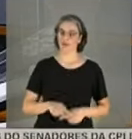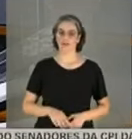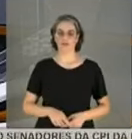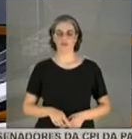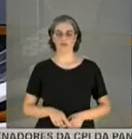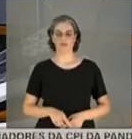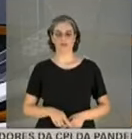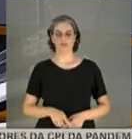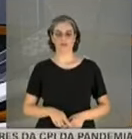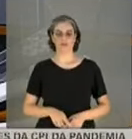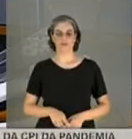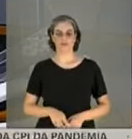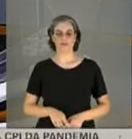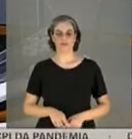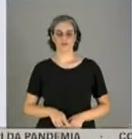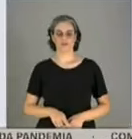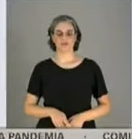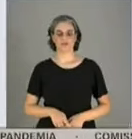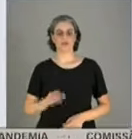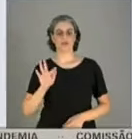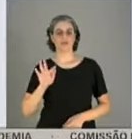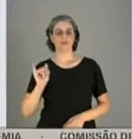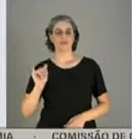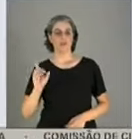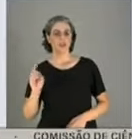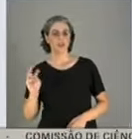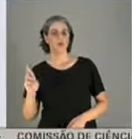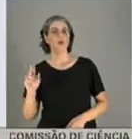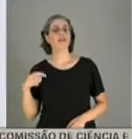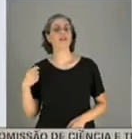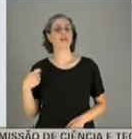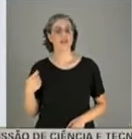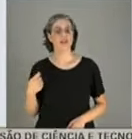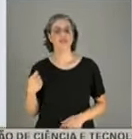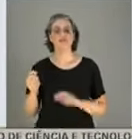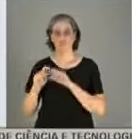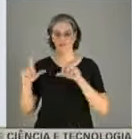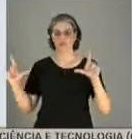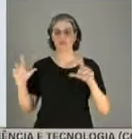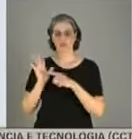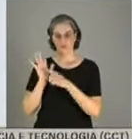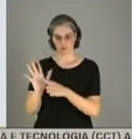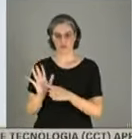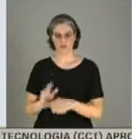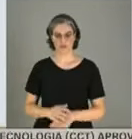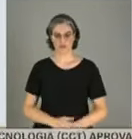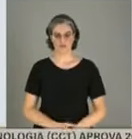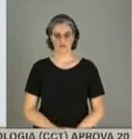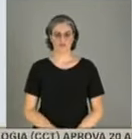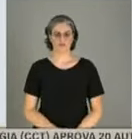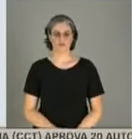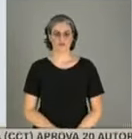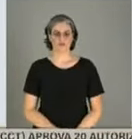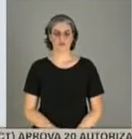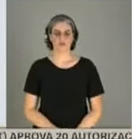baixa aí. O fiador, baixa mais um pouco. O fiador do apartamento,